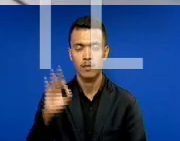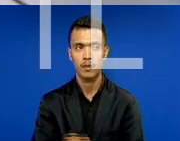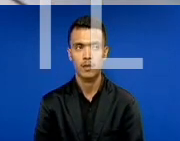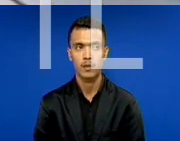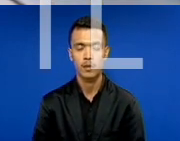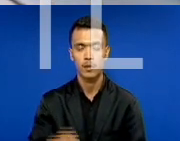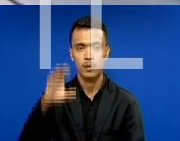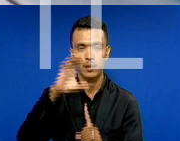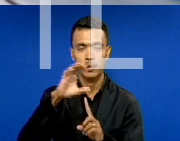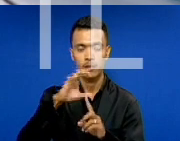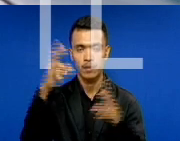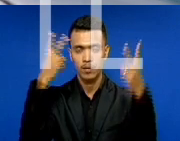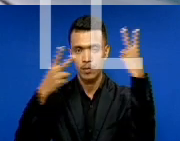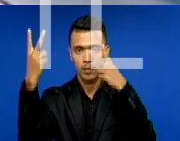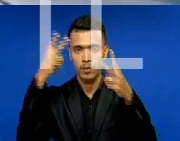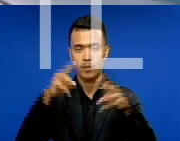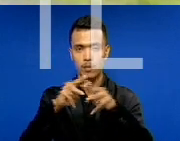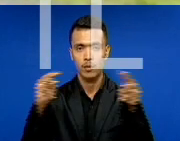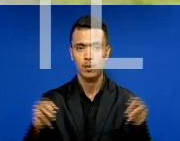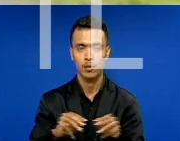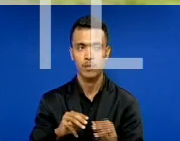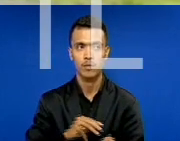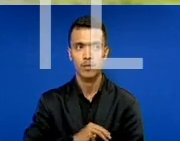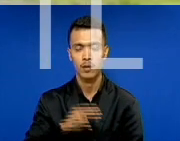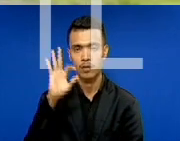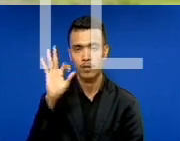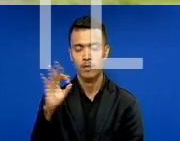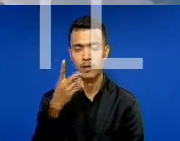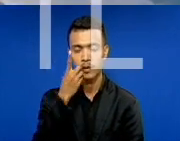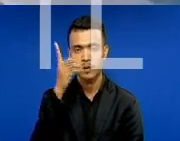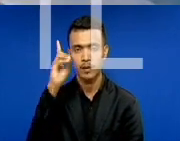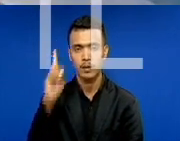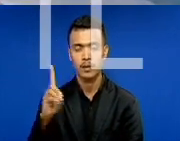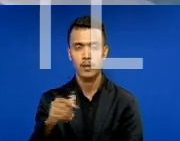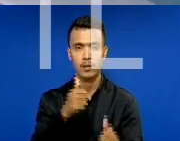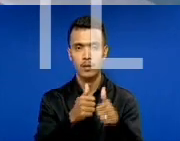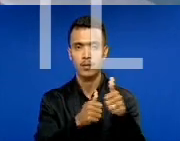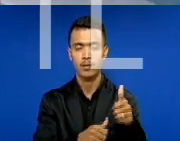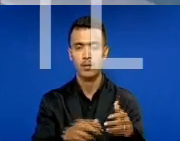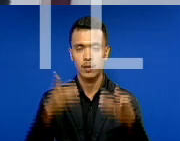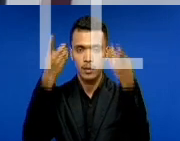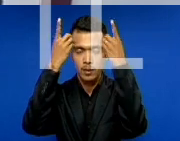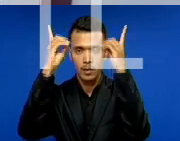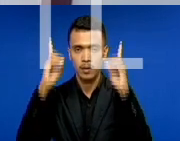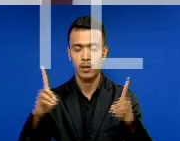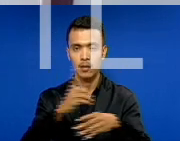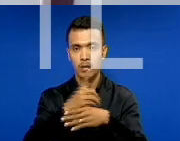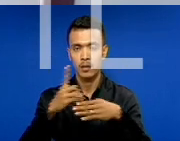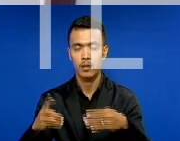Chefe Departamento Turismo município Manufahi, Leandro Tilman, declara. Baseia ba orientação Direção